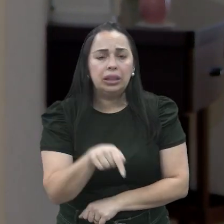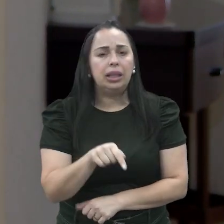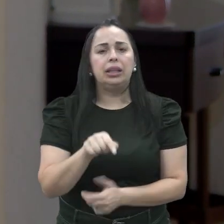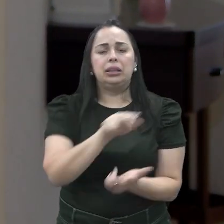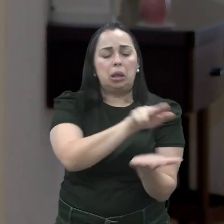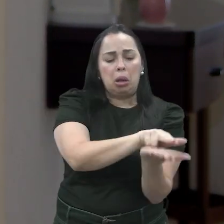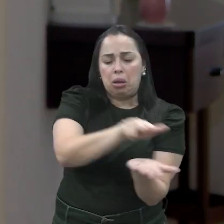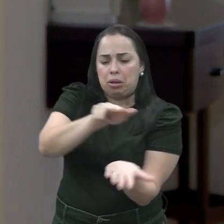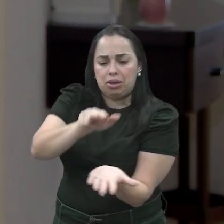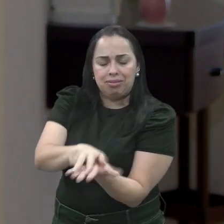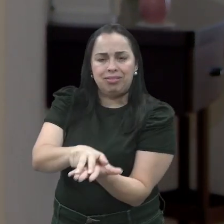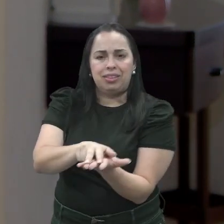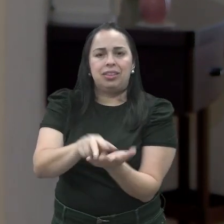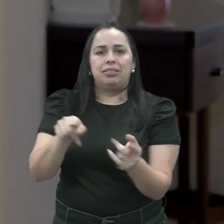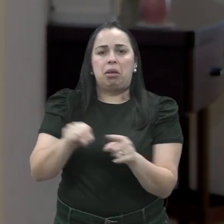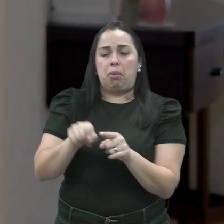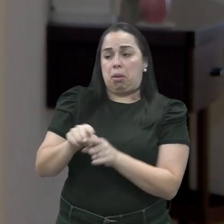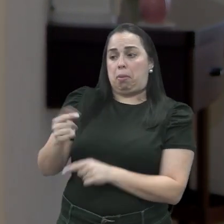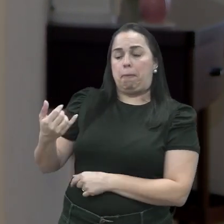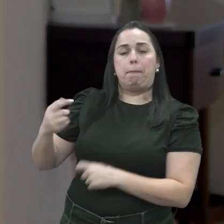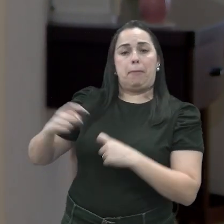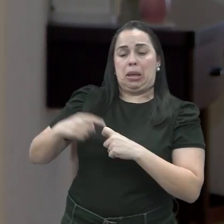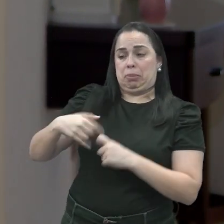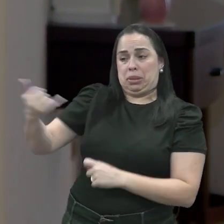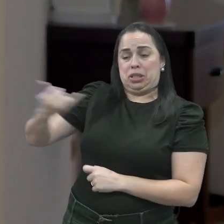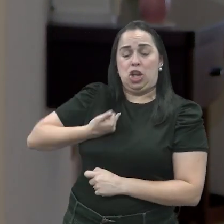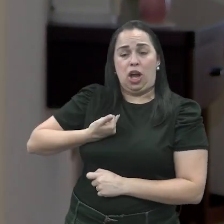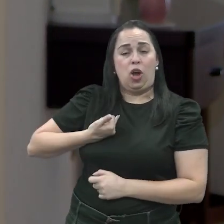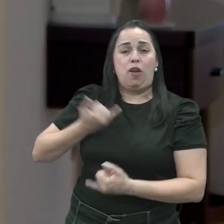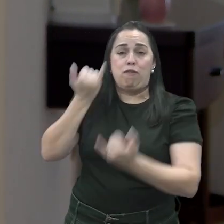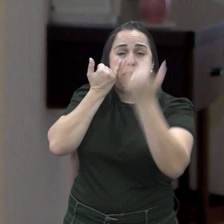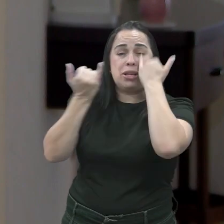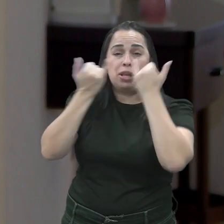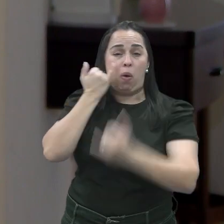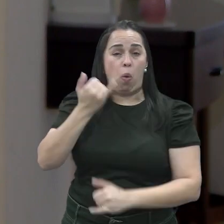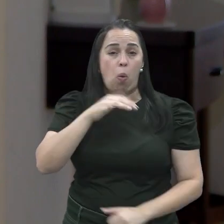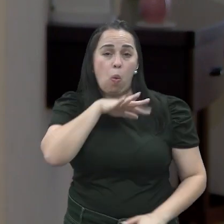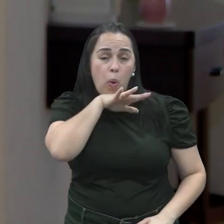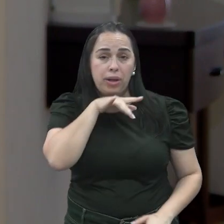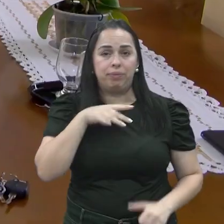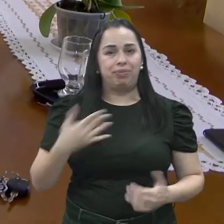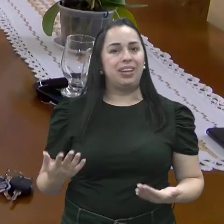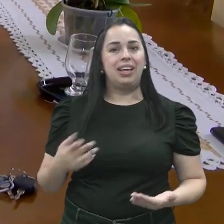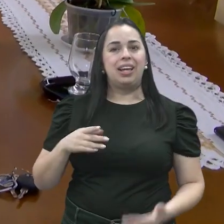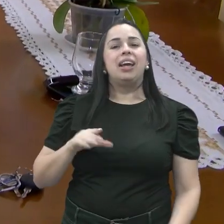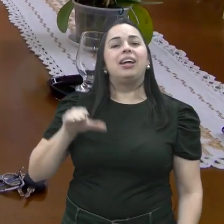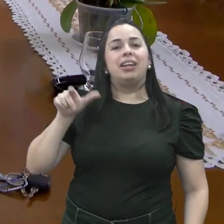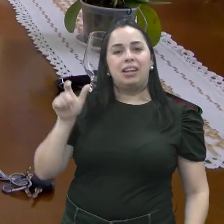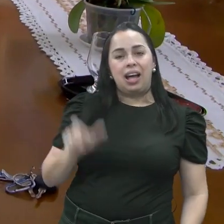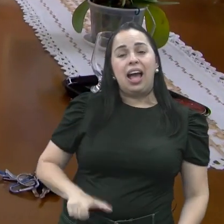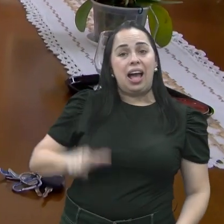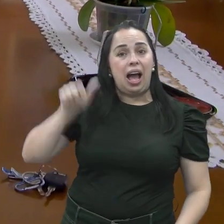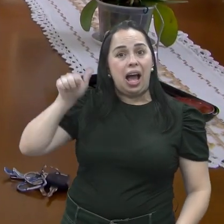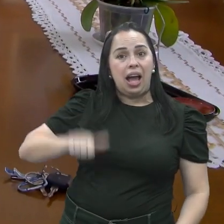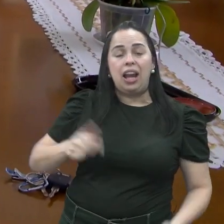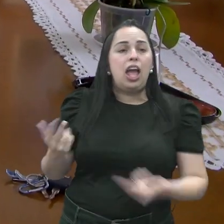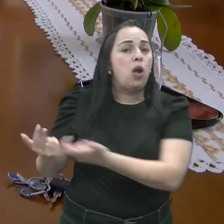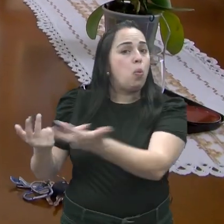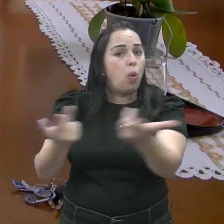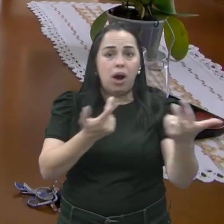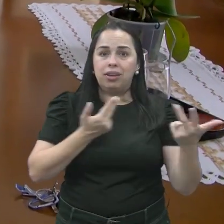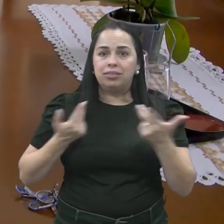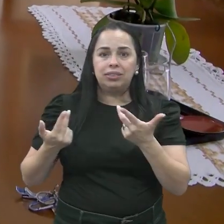medo de acontecer alguma coisa, medo de o boletim não ser bom, né, não ser positivo. O relato da Karine é comum entre